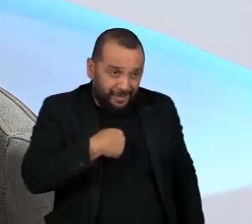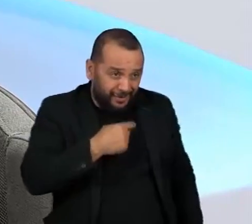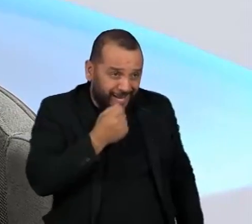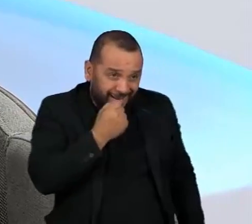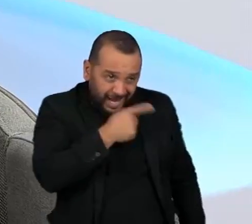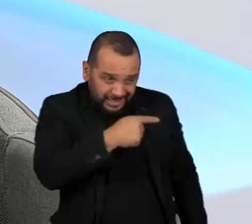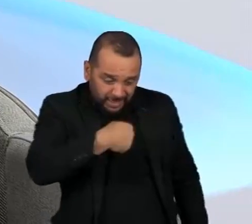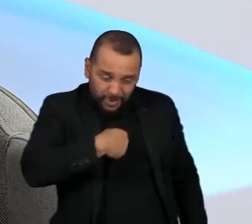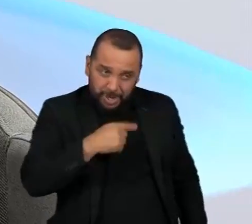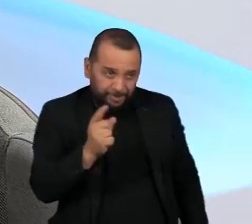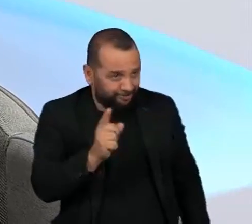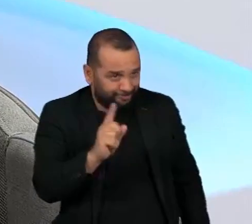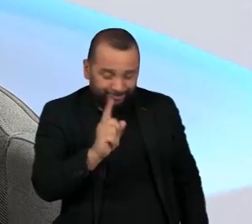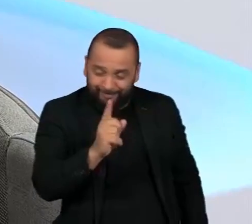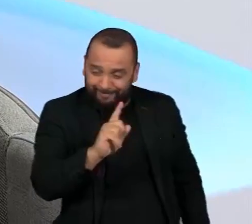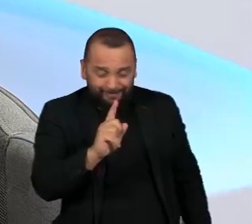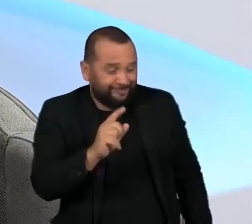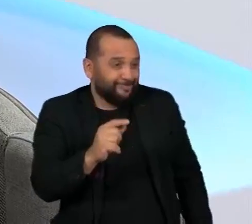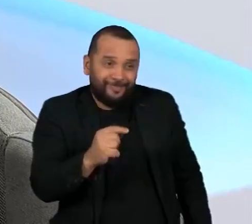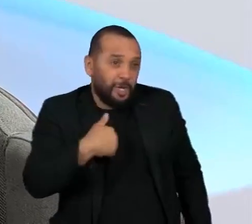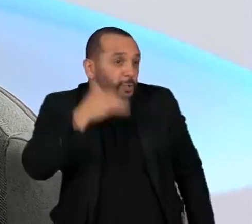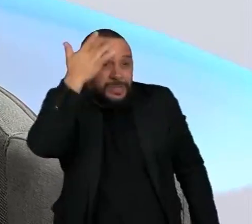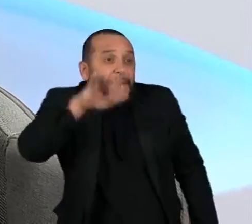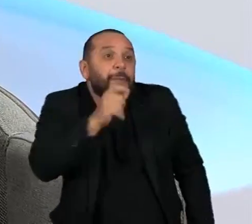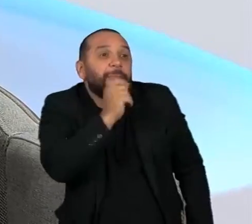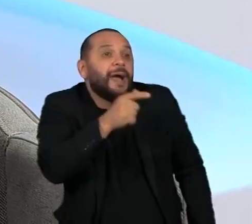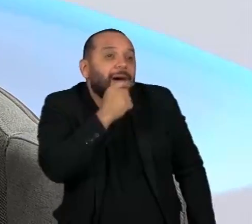querer ser engraçado ao lado do Golias